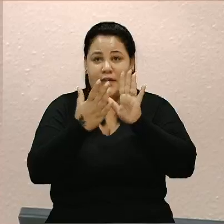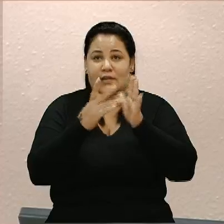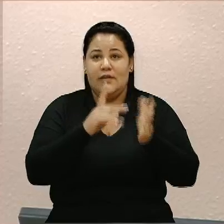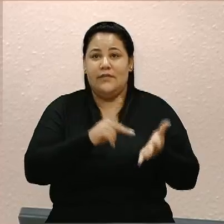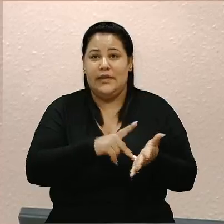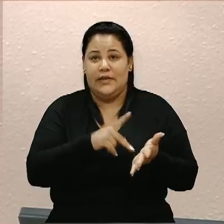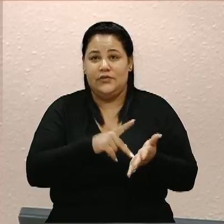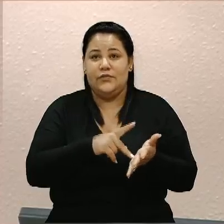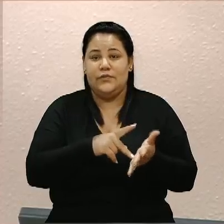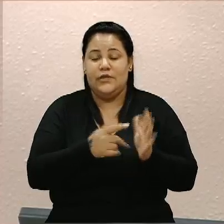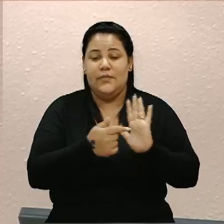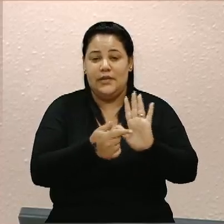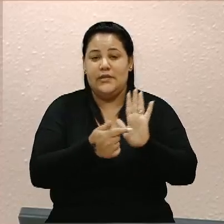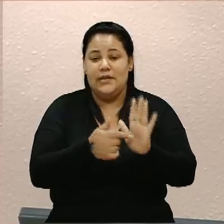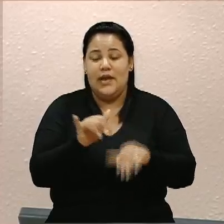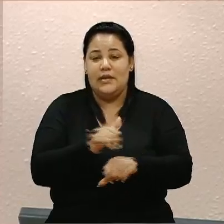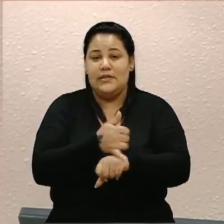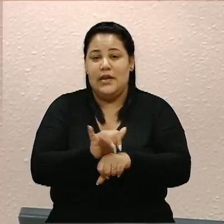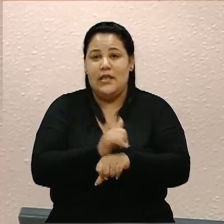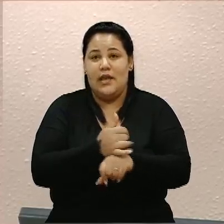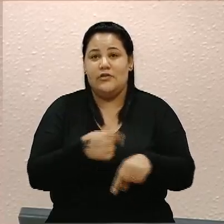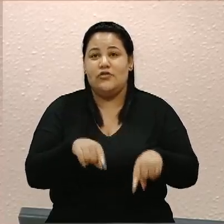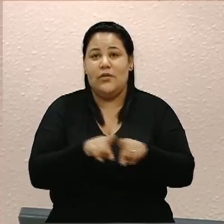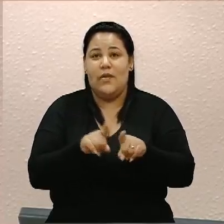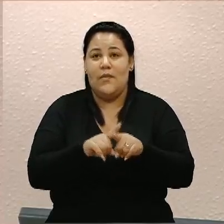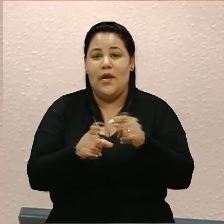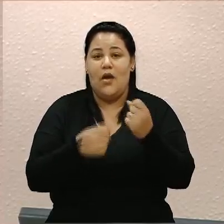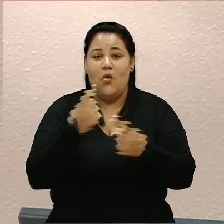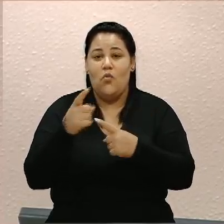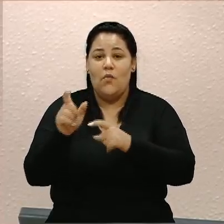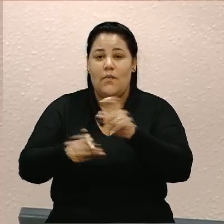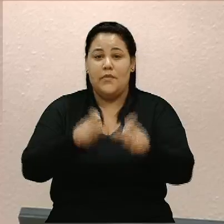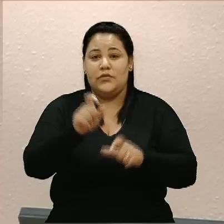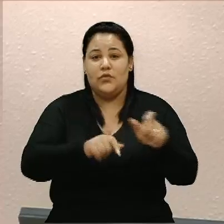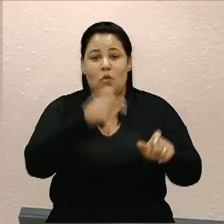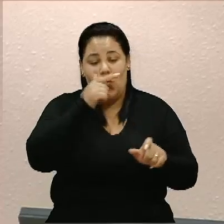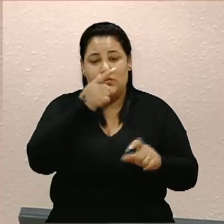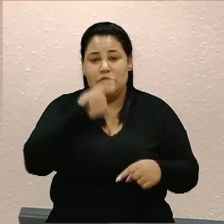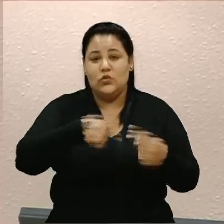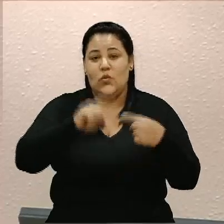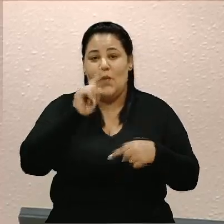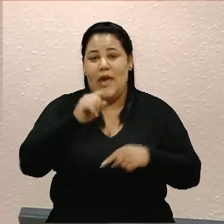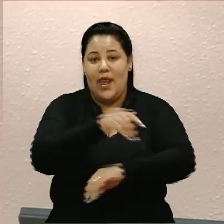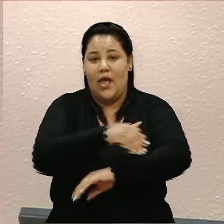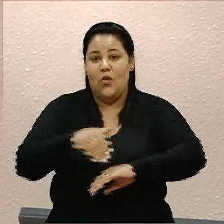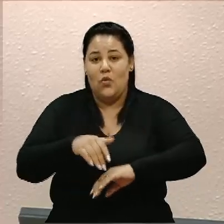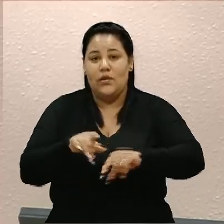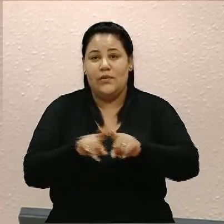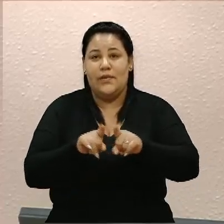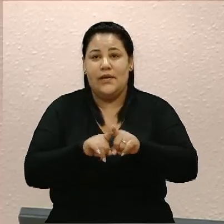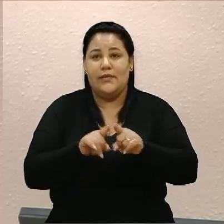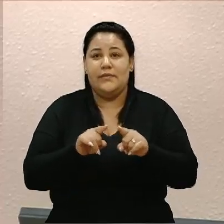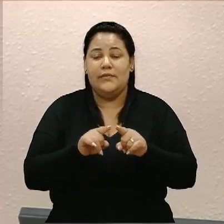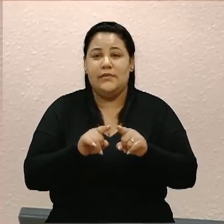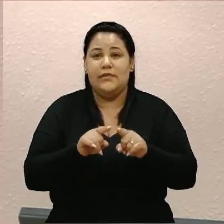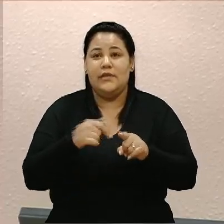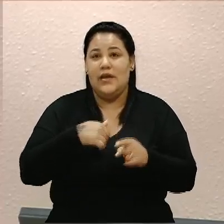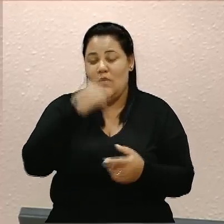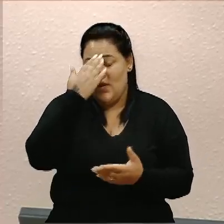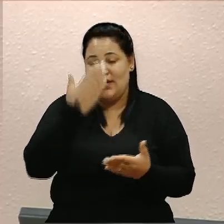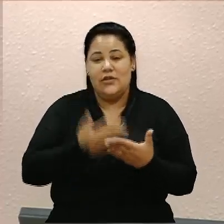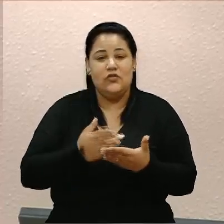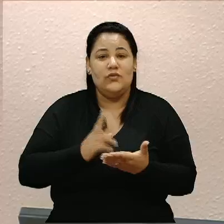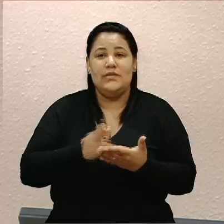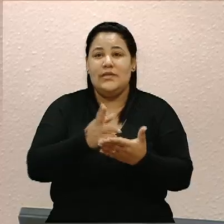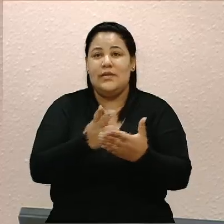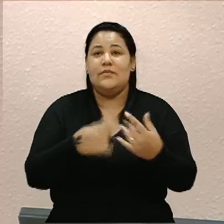e apresentar alternativas para que as pessoas consigam superar essa situação de rua e, mais do que isso, eu acredito sempre na prevenção.